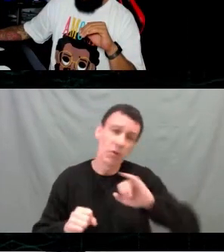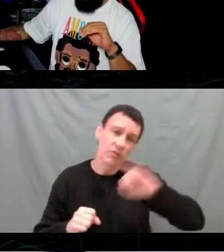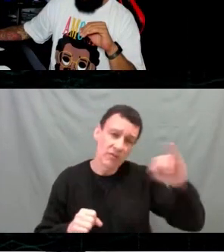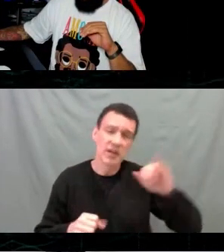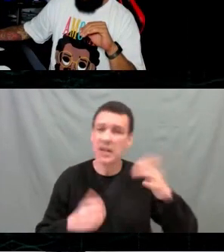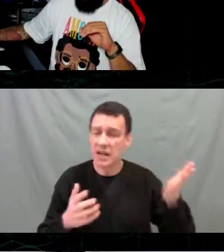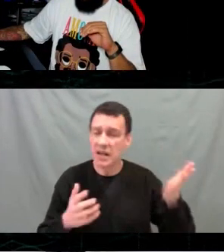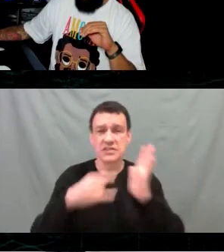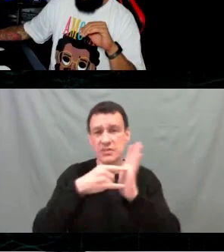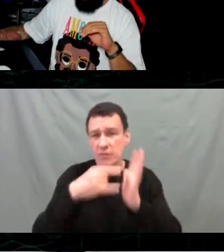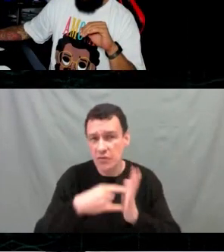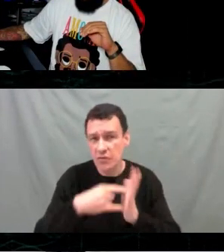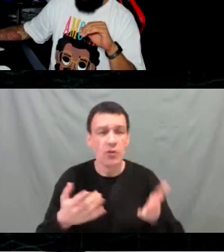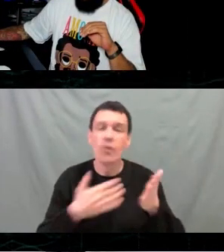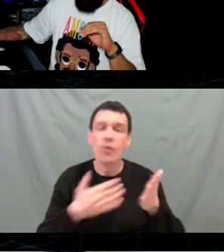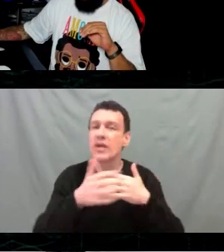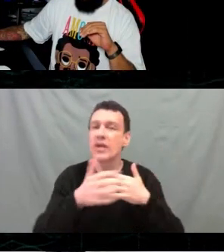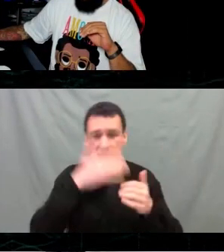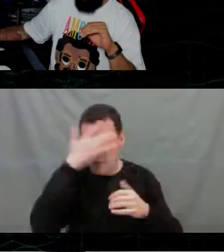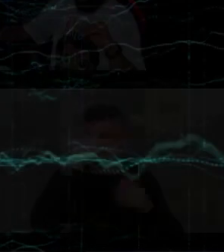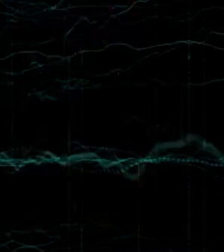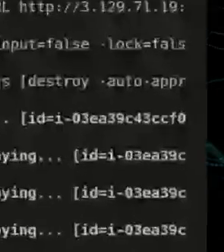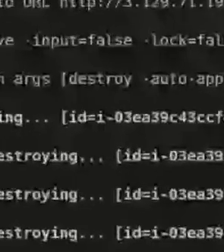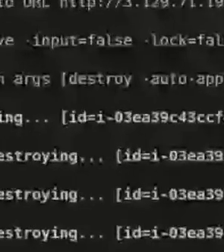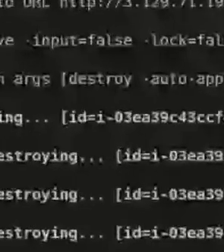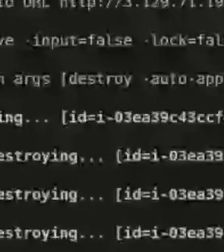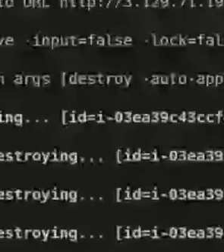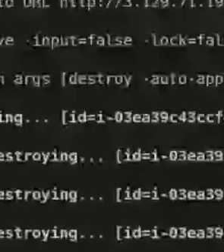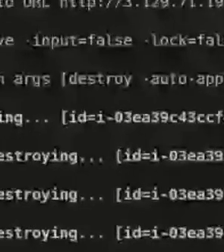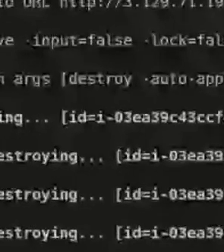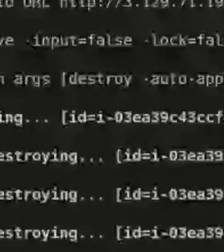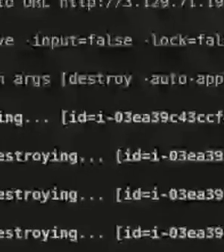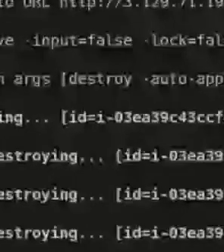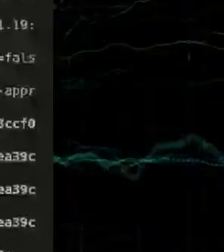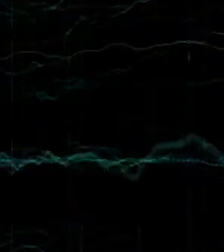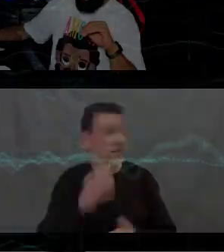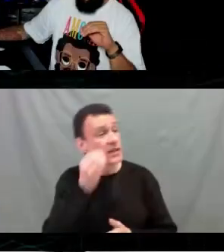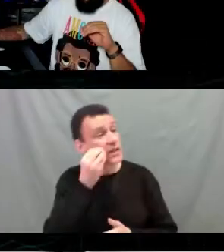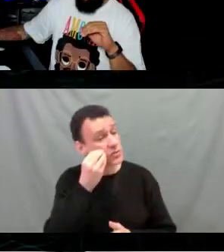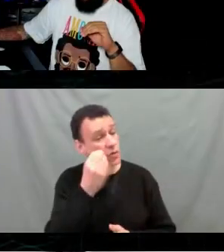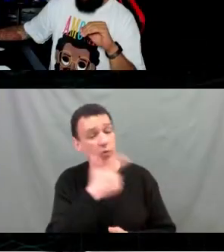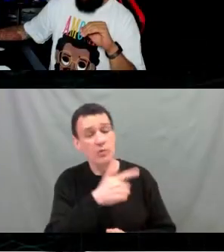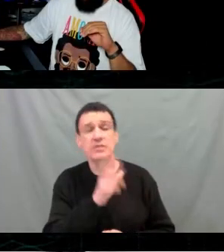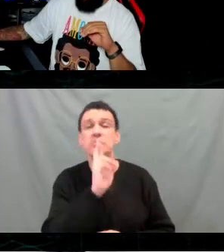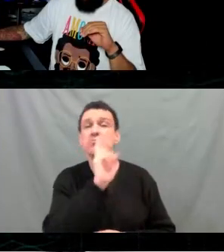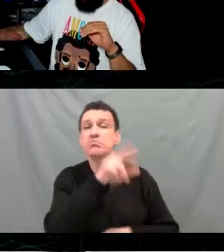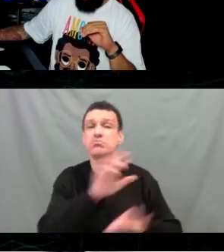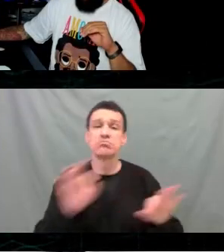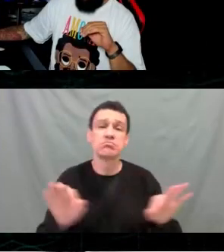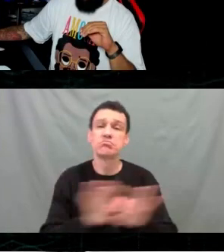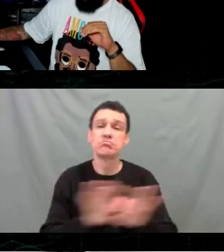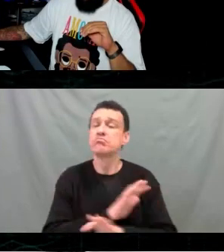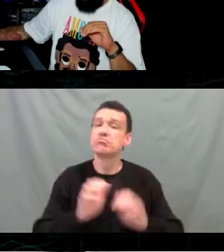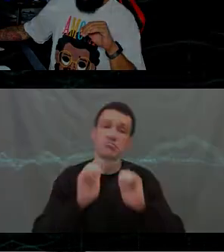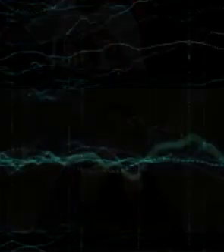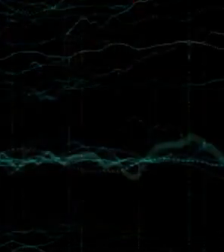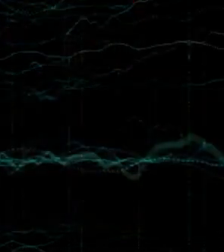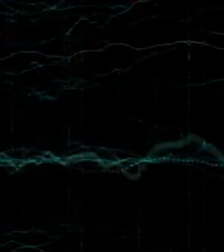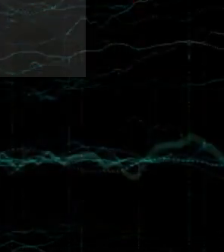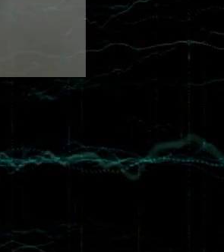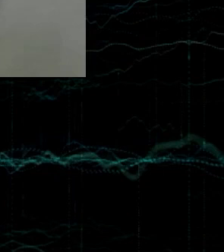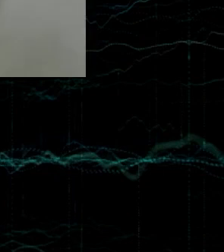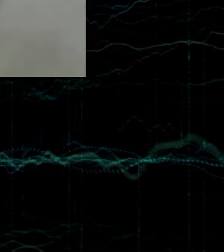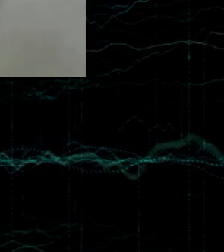sua máquina que além do seu serviço que tá aí ó serviço atestado tá funcionando e você pode integrar redes sociais depois não esquece de